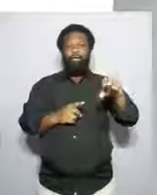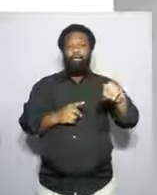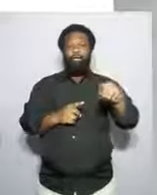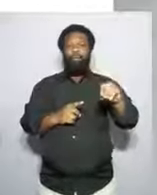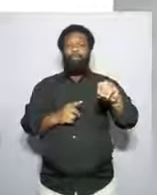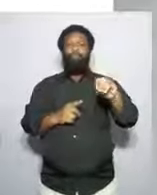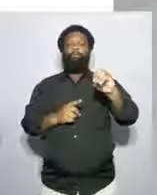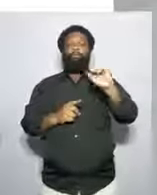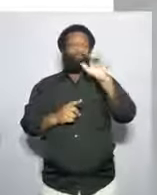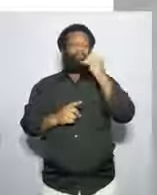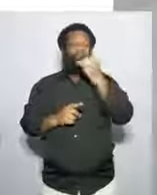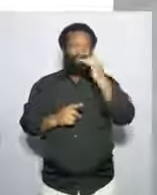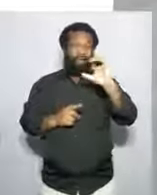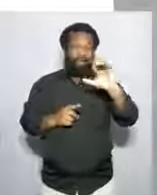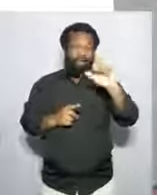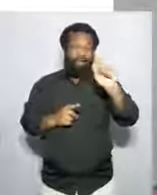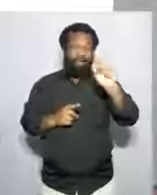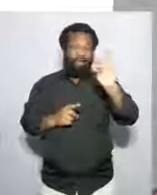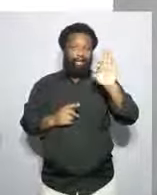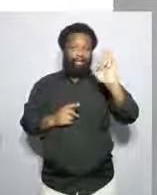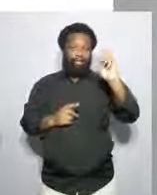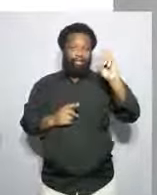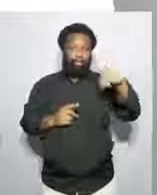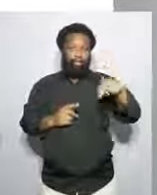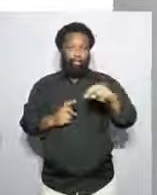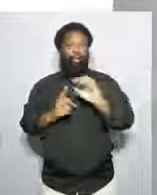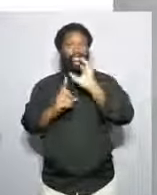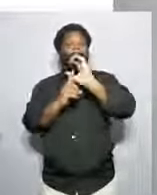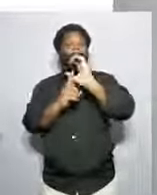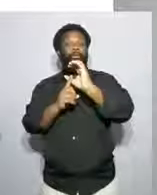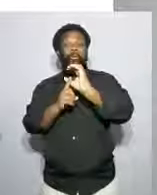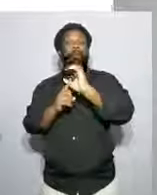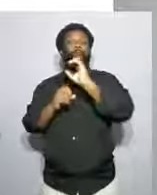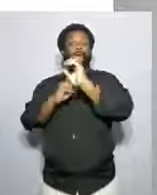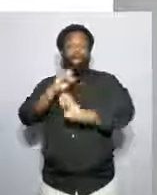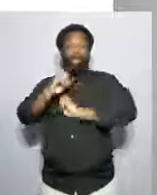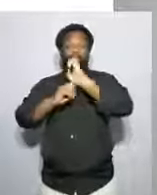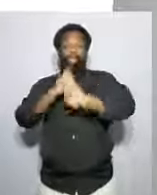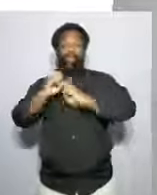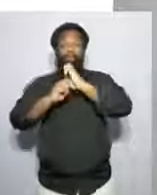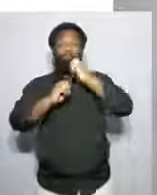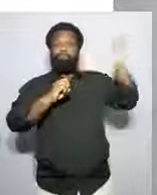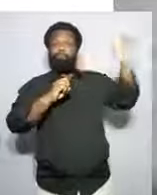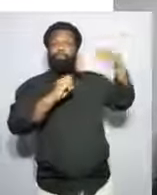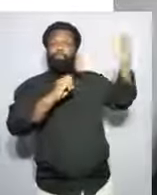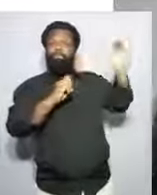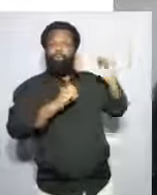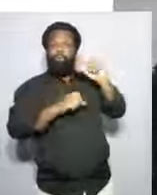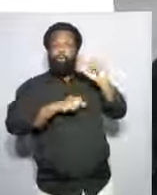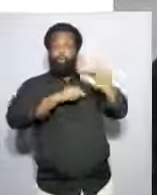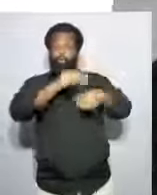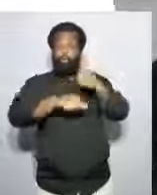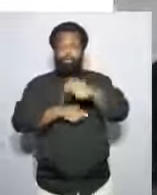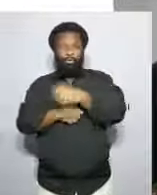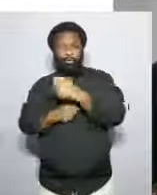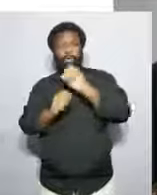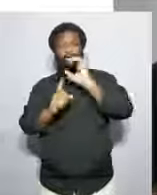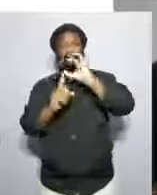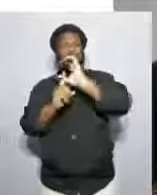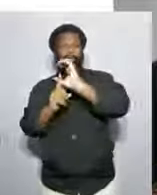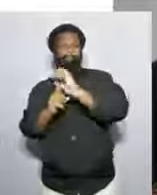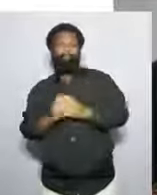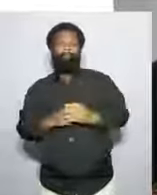perder elétrons. Quando eles perdem elétrons, eles viram cátions. Pessoal, os